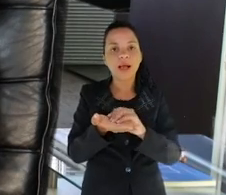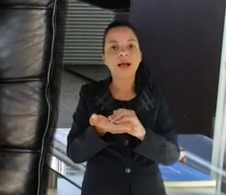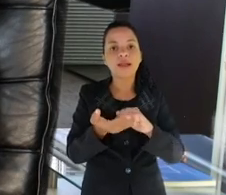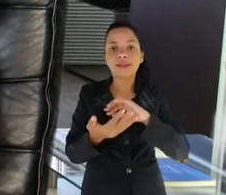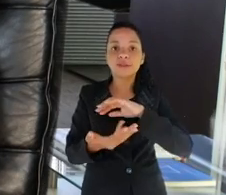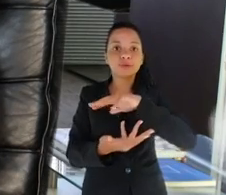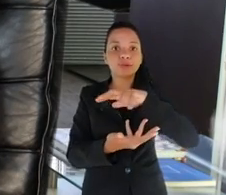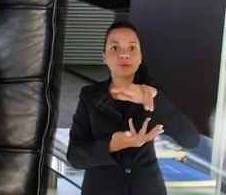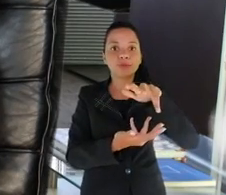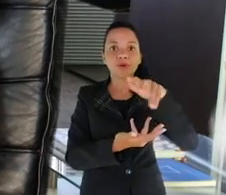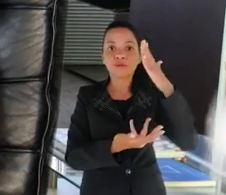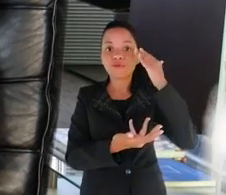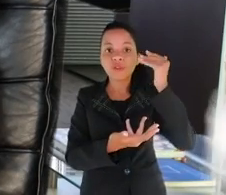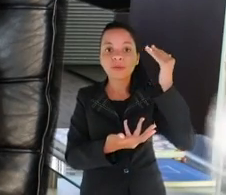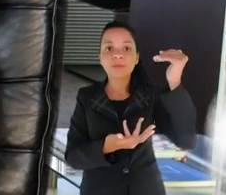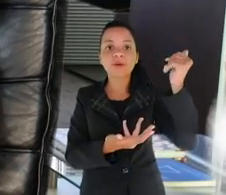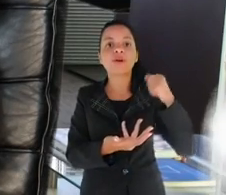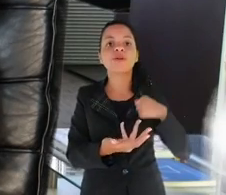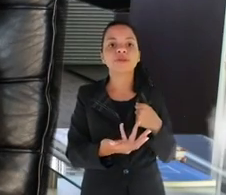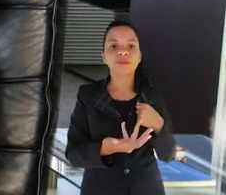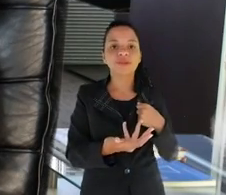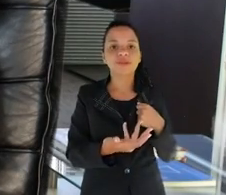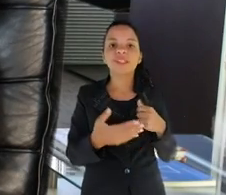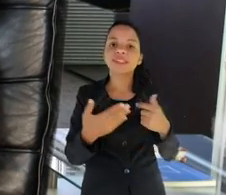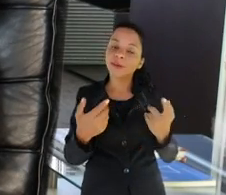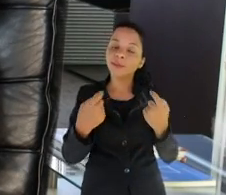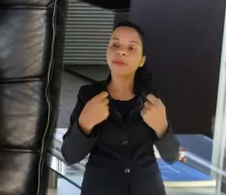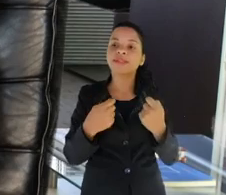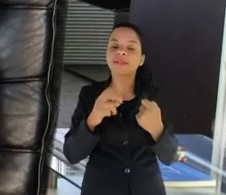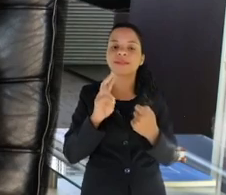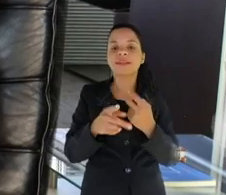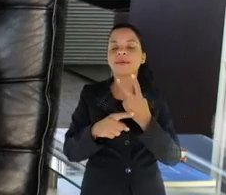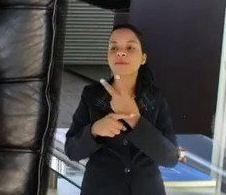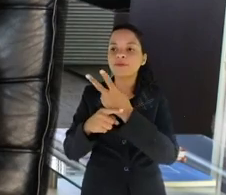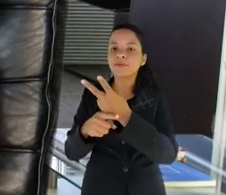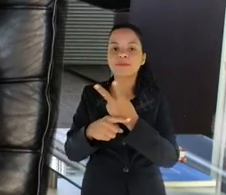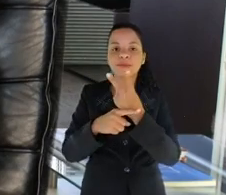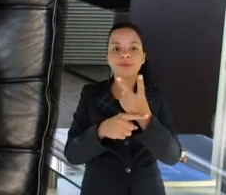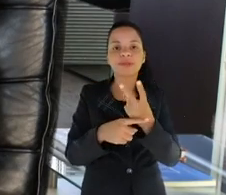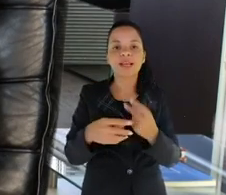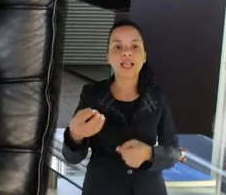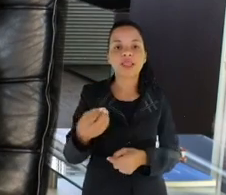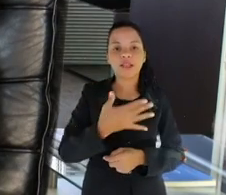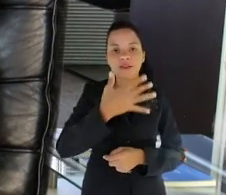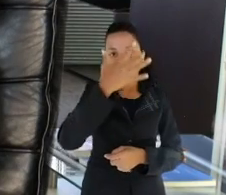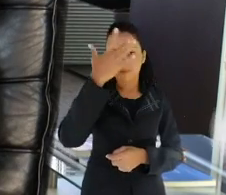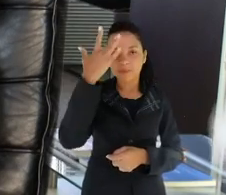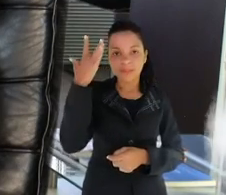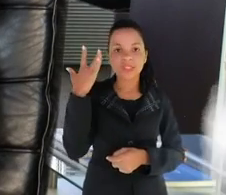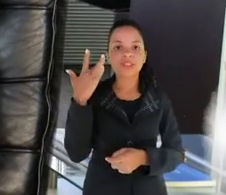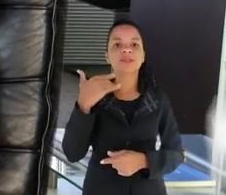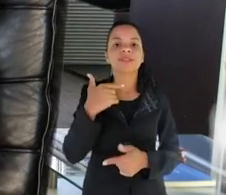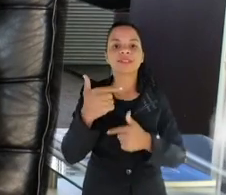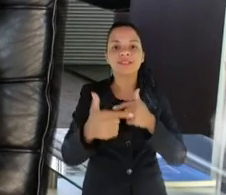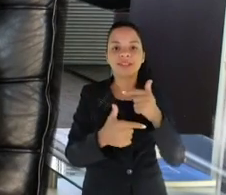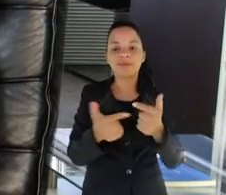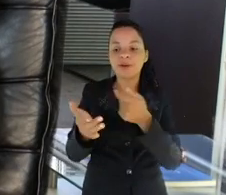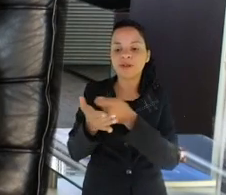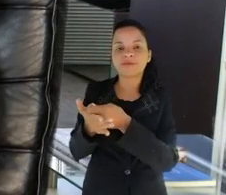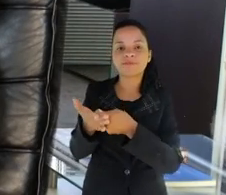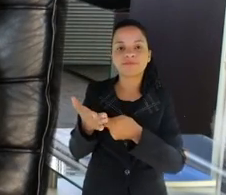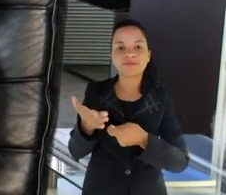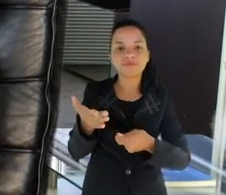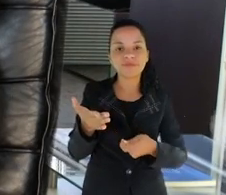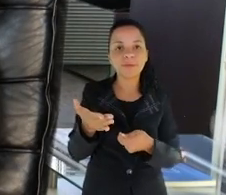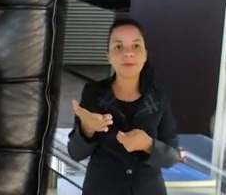de fora de outros autores? Então, seria até ingrato da minha parte eu colocar que eu